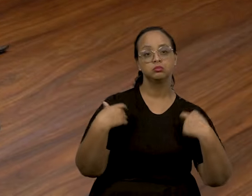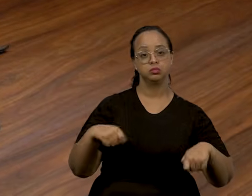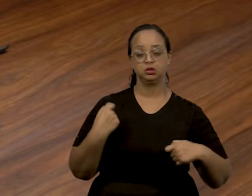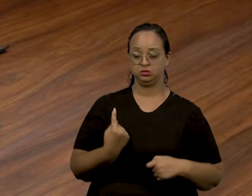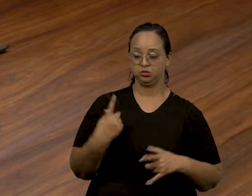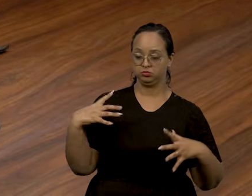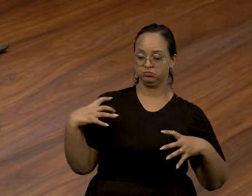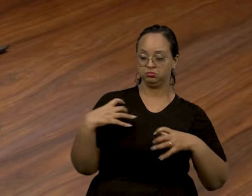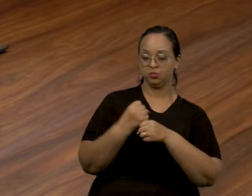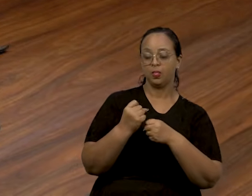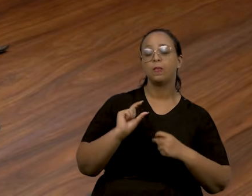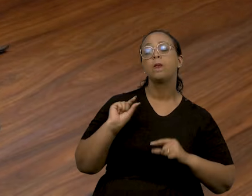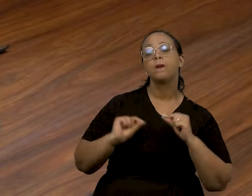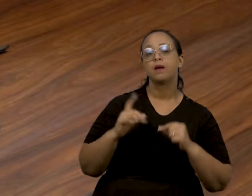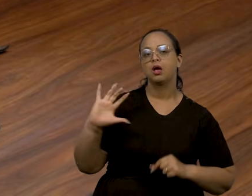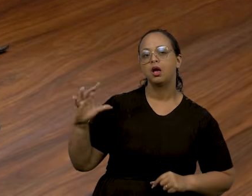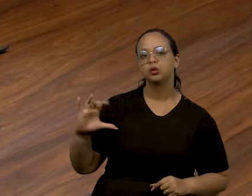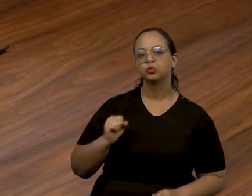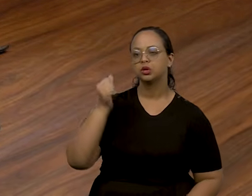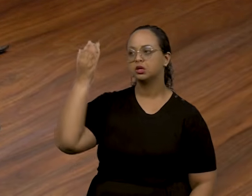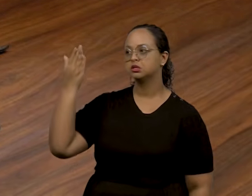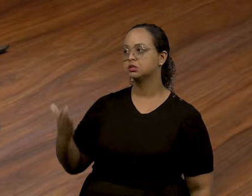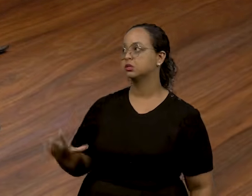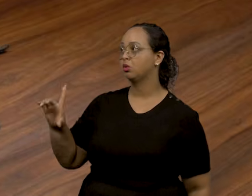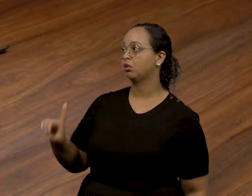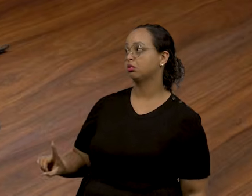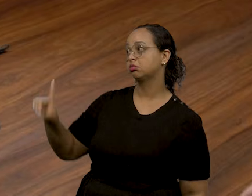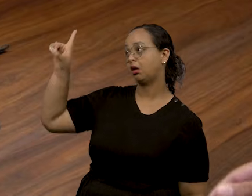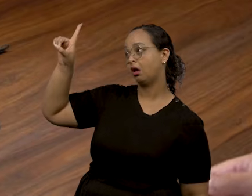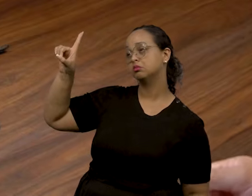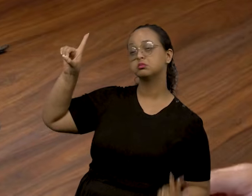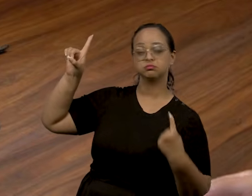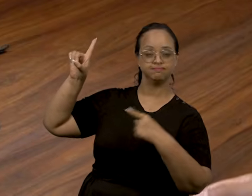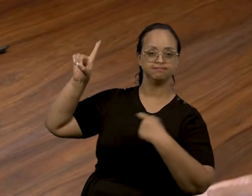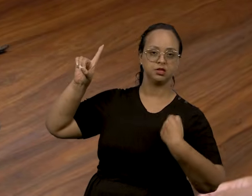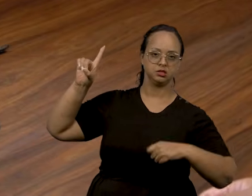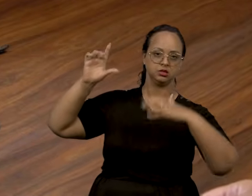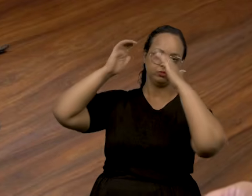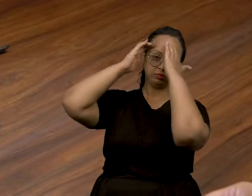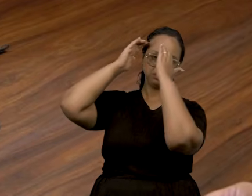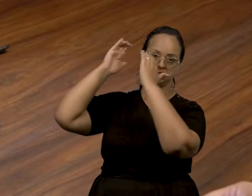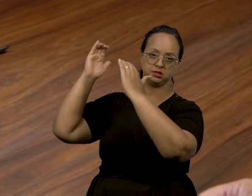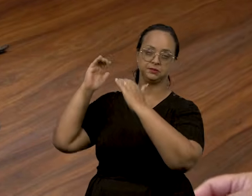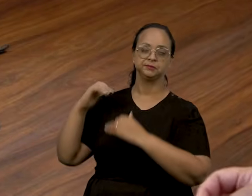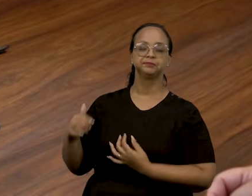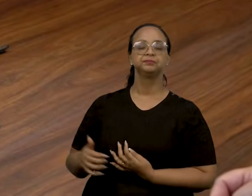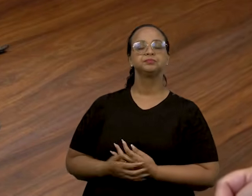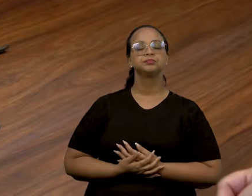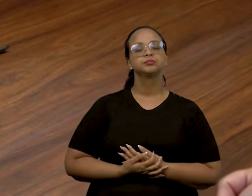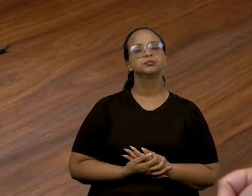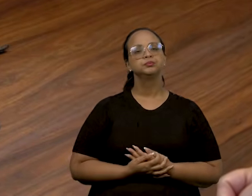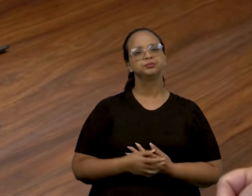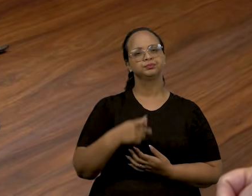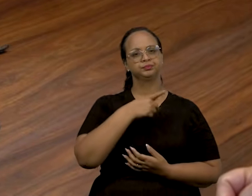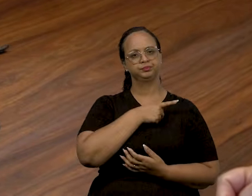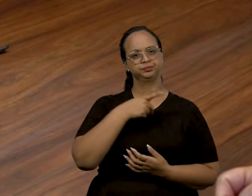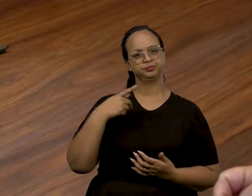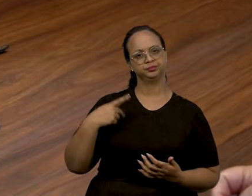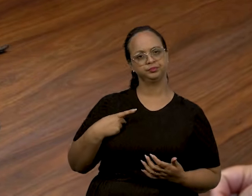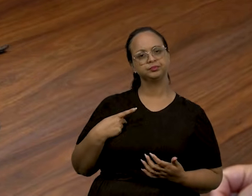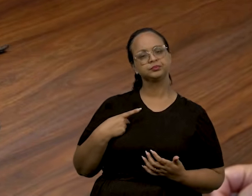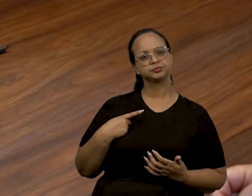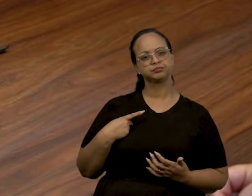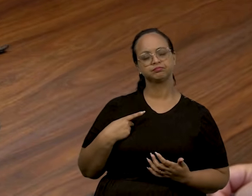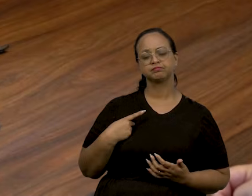aí, pastor Vitor, nos ajude aqui agora, né? Trazendo aí um paralelo profético, né? O que é que a gente pode